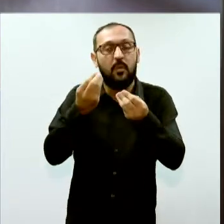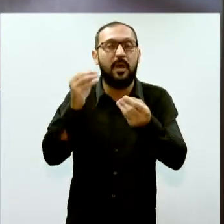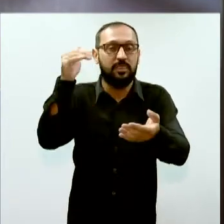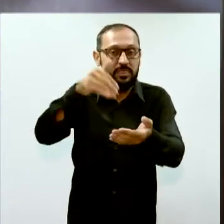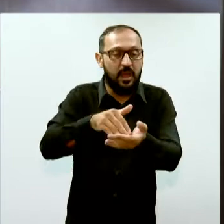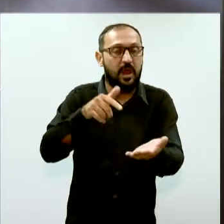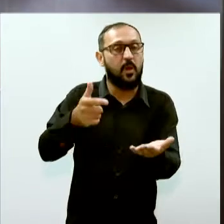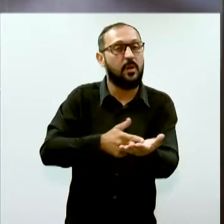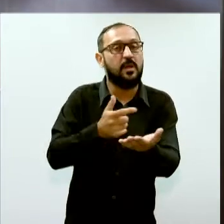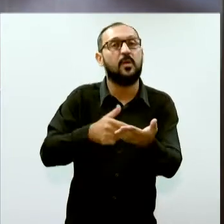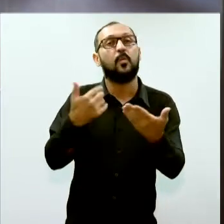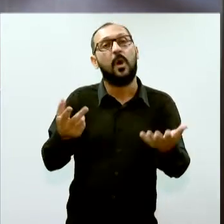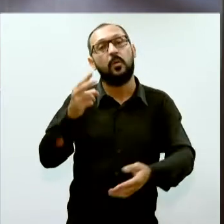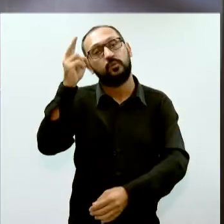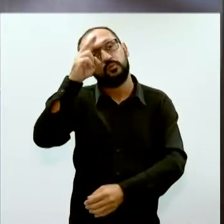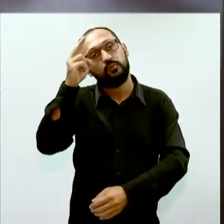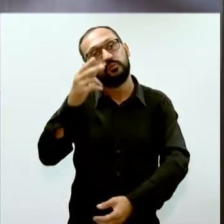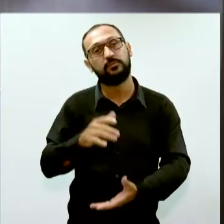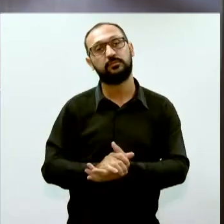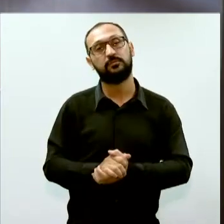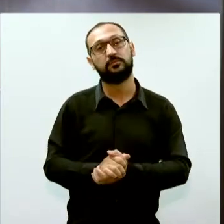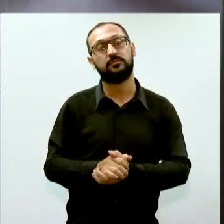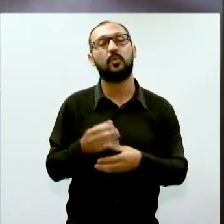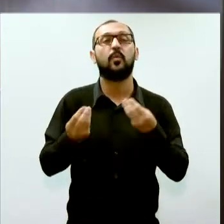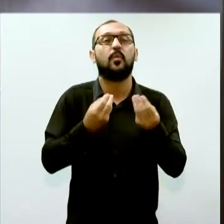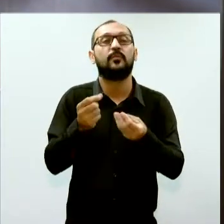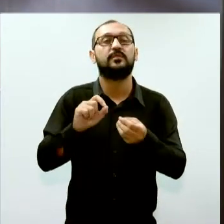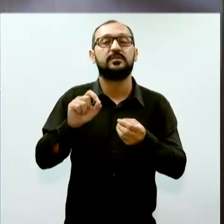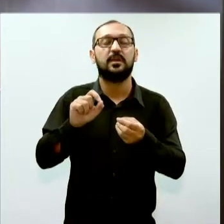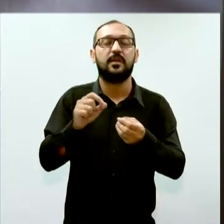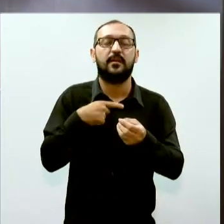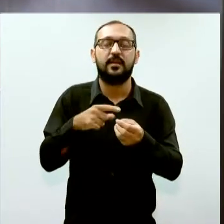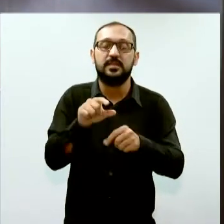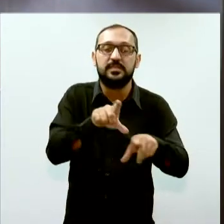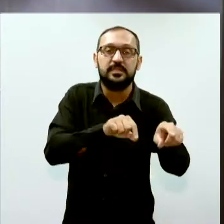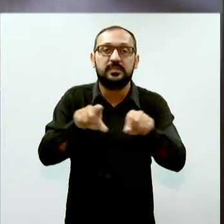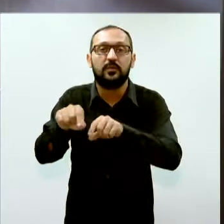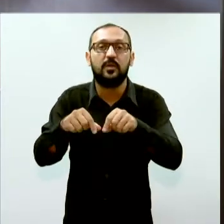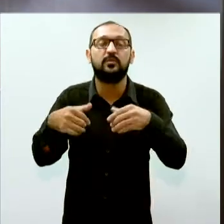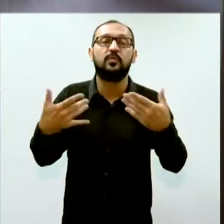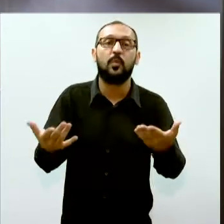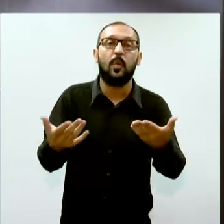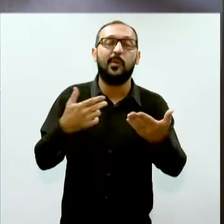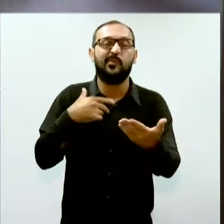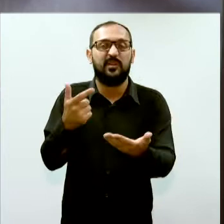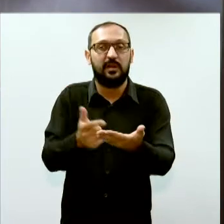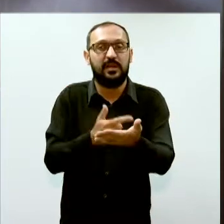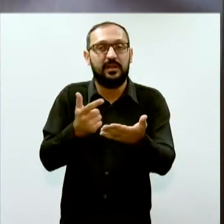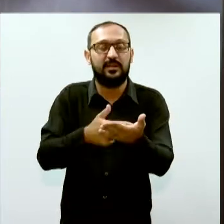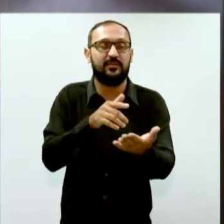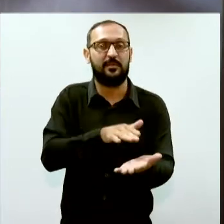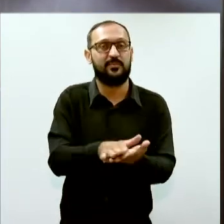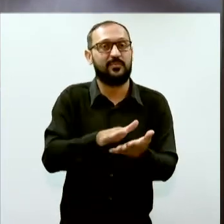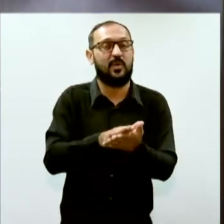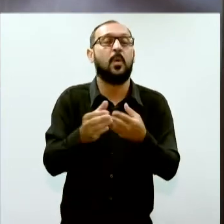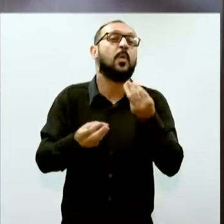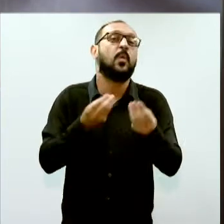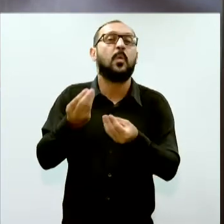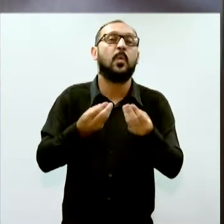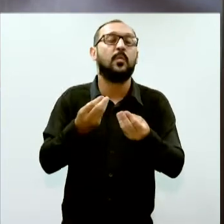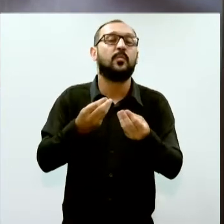histórias são retratadas e também como que você fez o filtro de escolha de quais livros seriam publicados? Qual